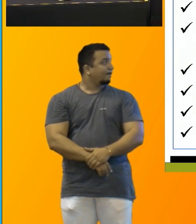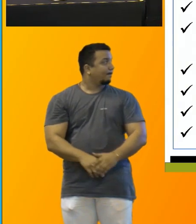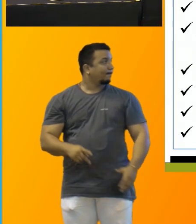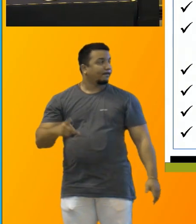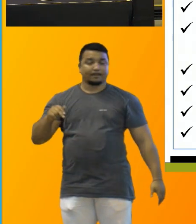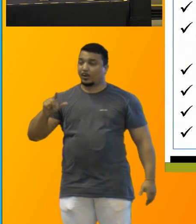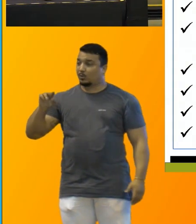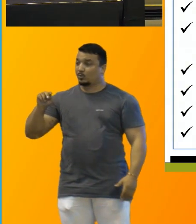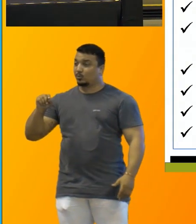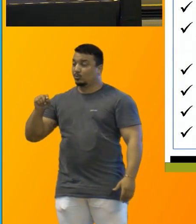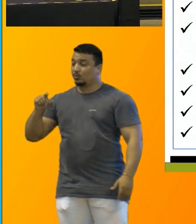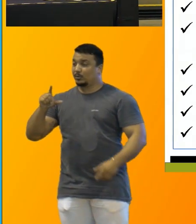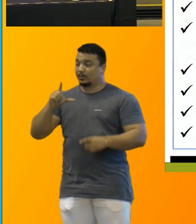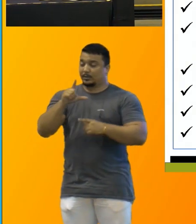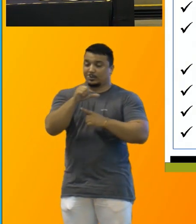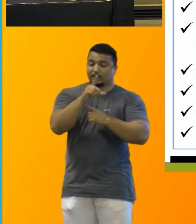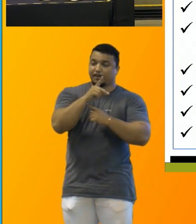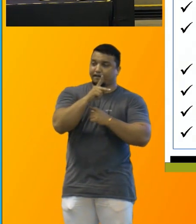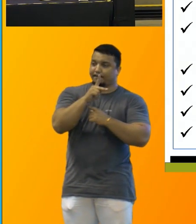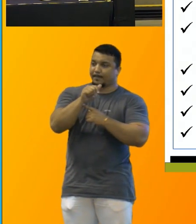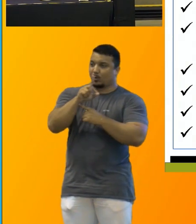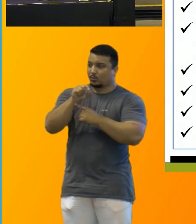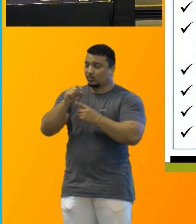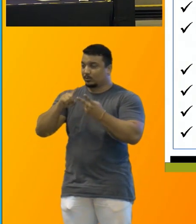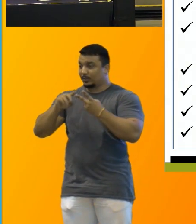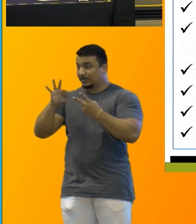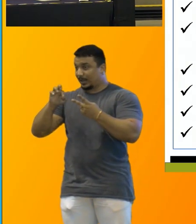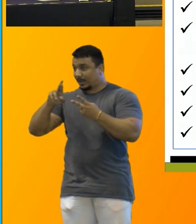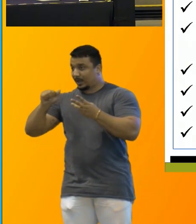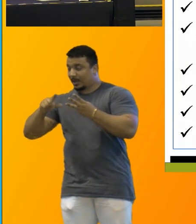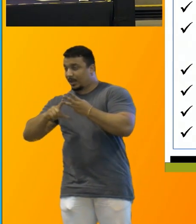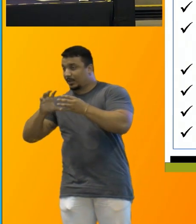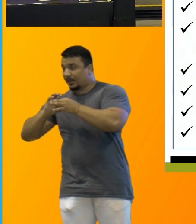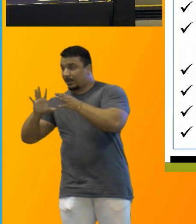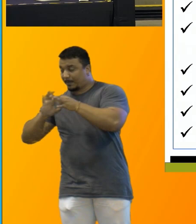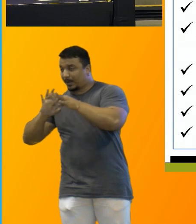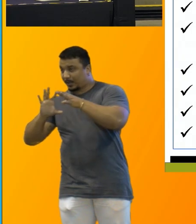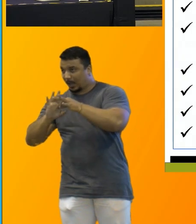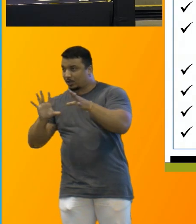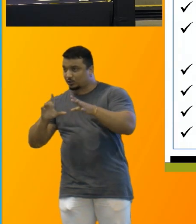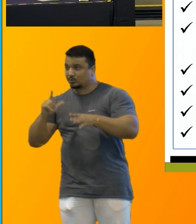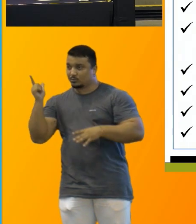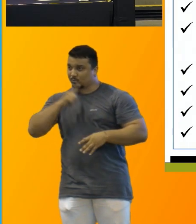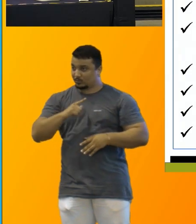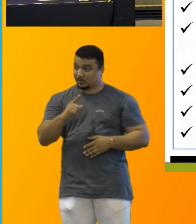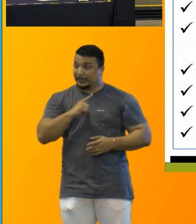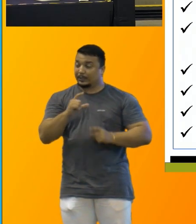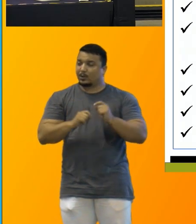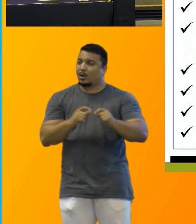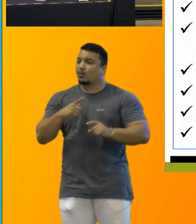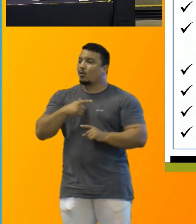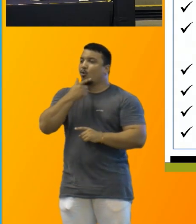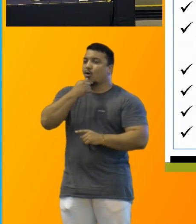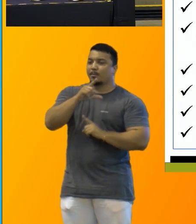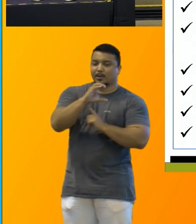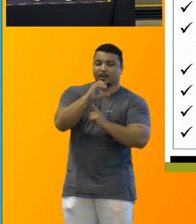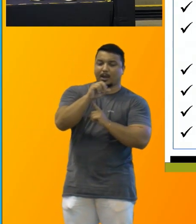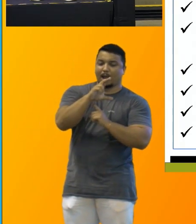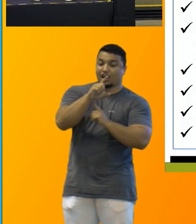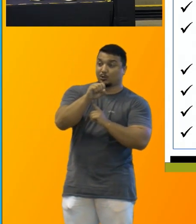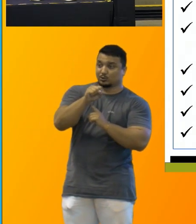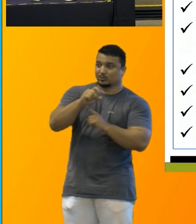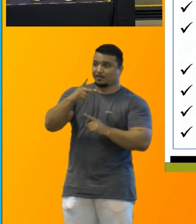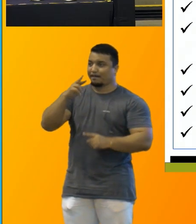e liberdade. Luiz Carlos Prestes, fortemente influenciado por esse ideal, ele vem